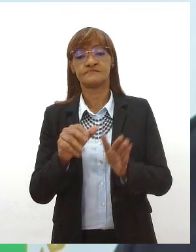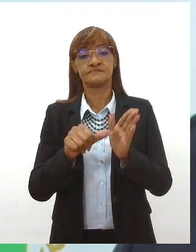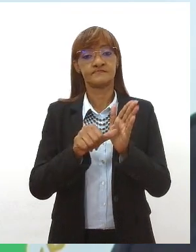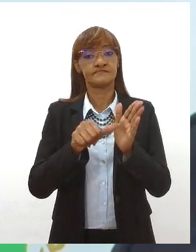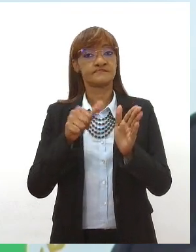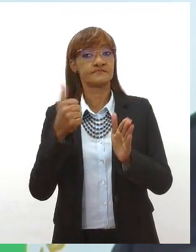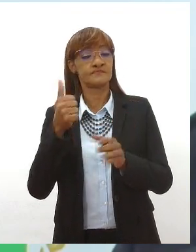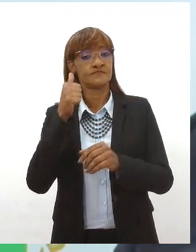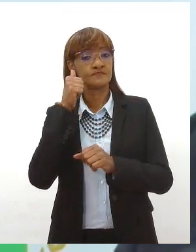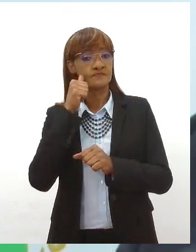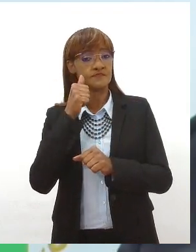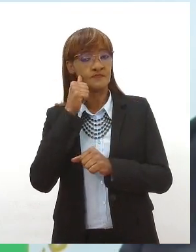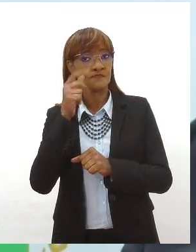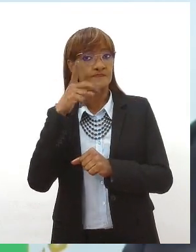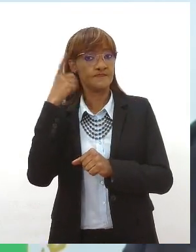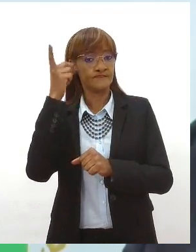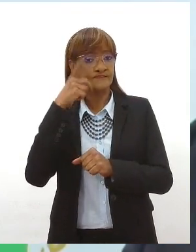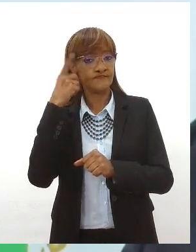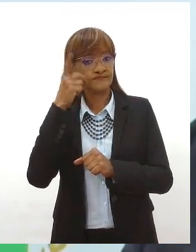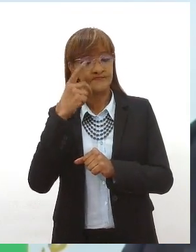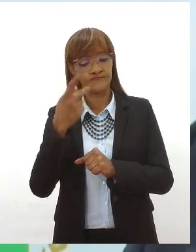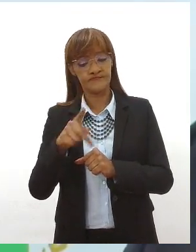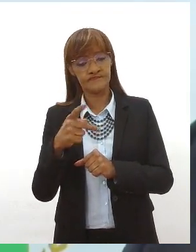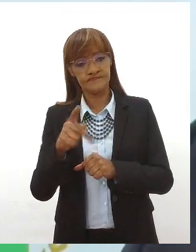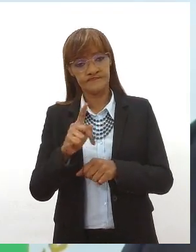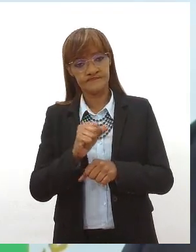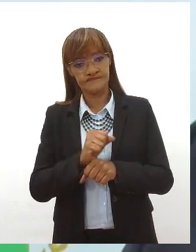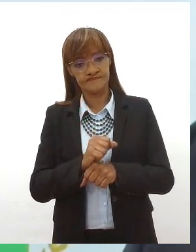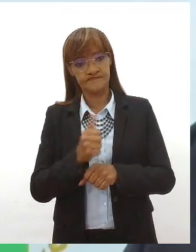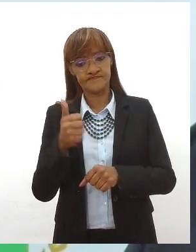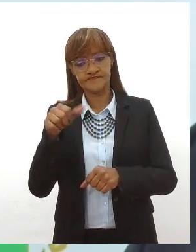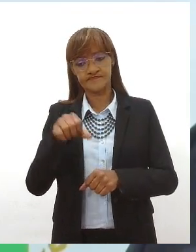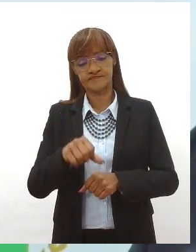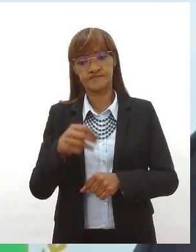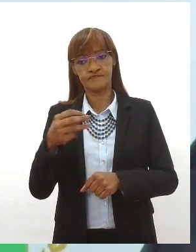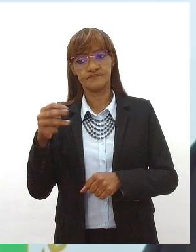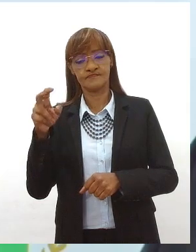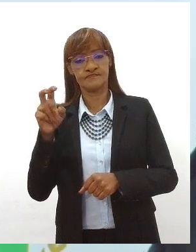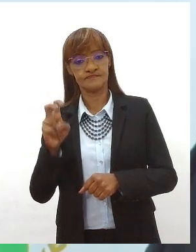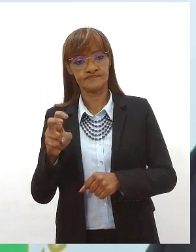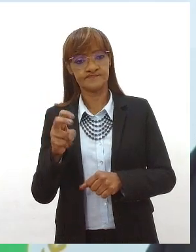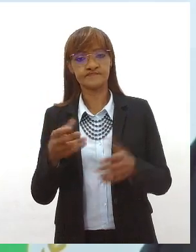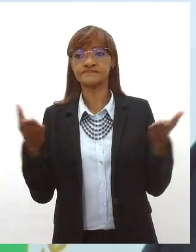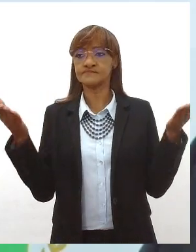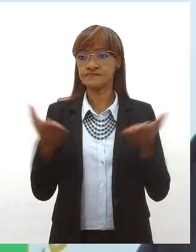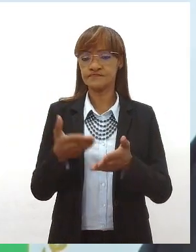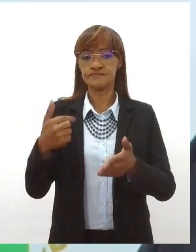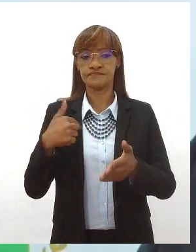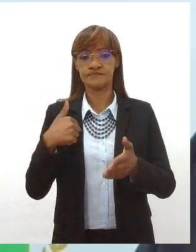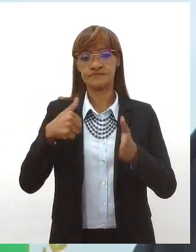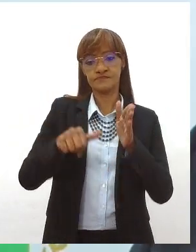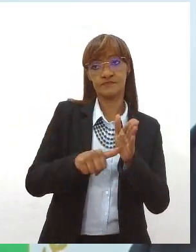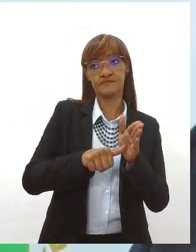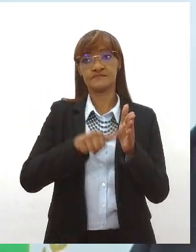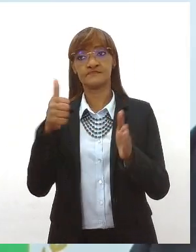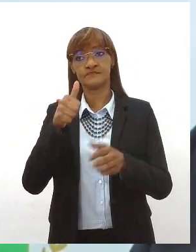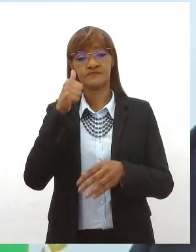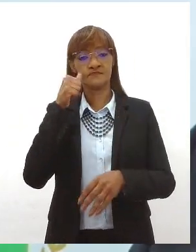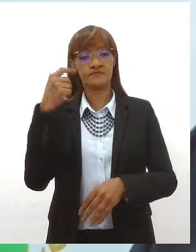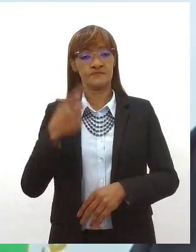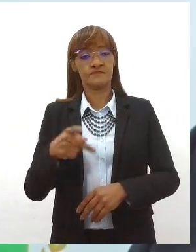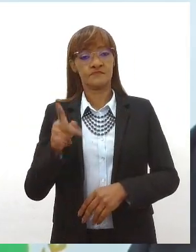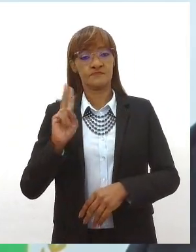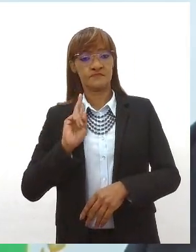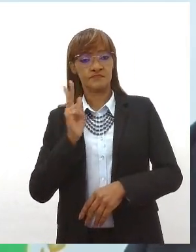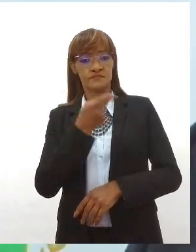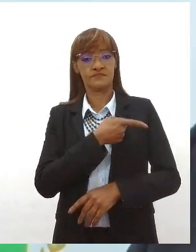aqui em 1935 e hoje, né, eu sou a primeira mulher trans depois de quase 90